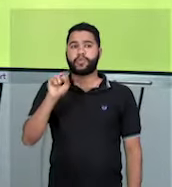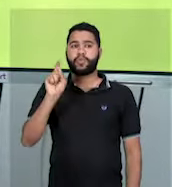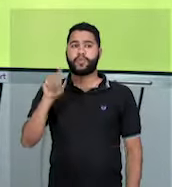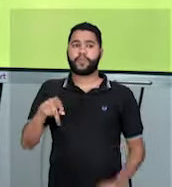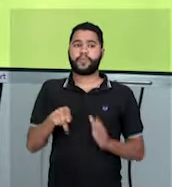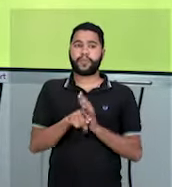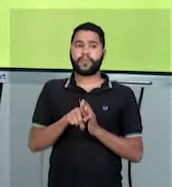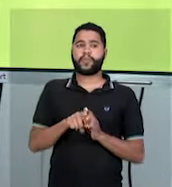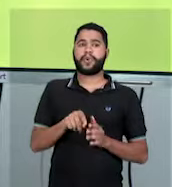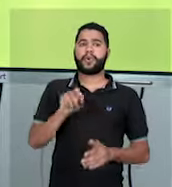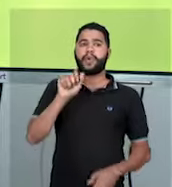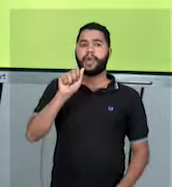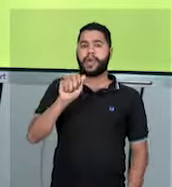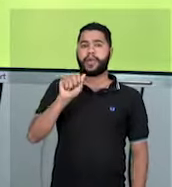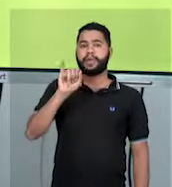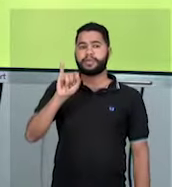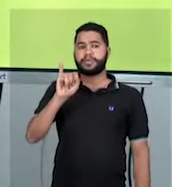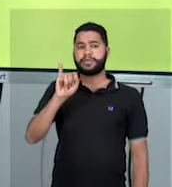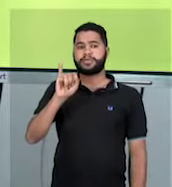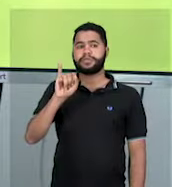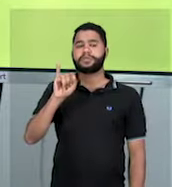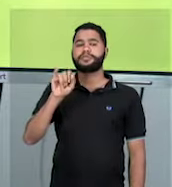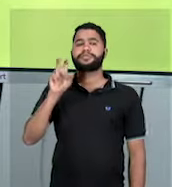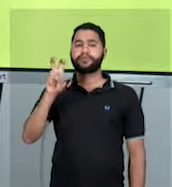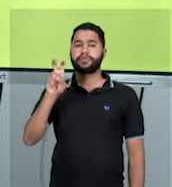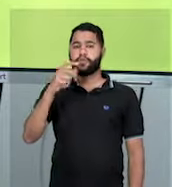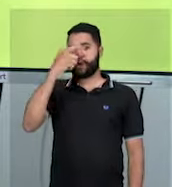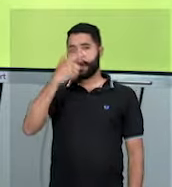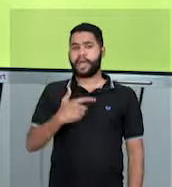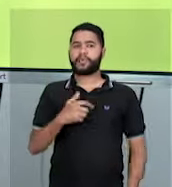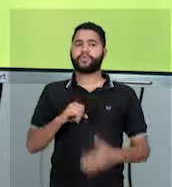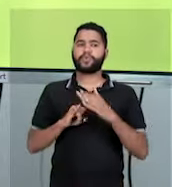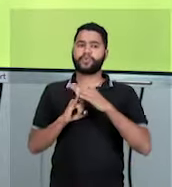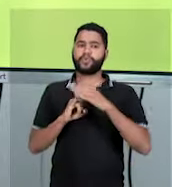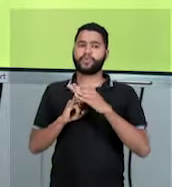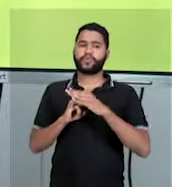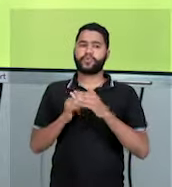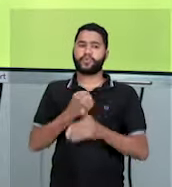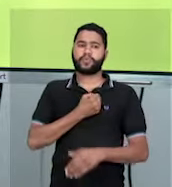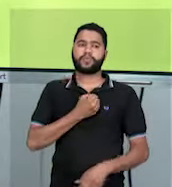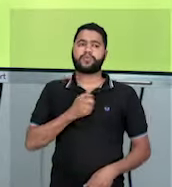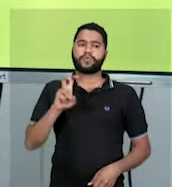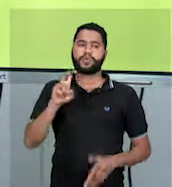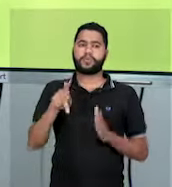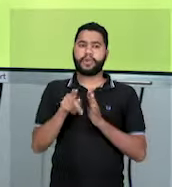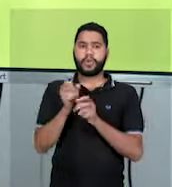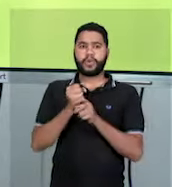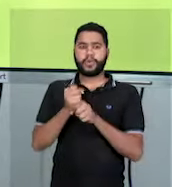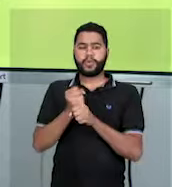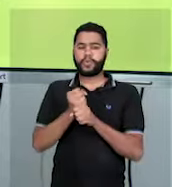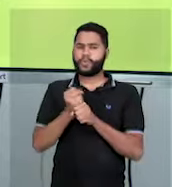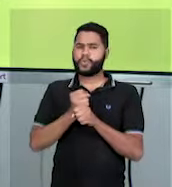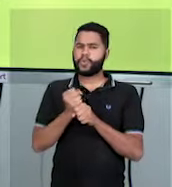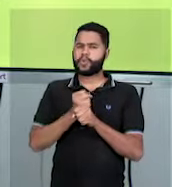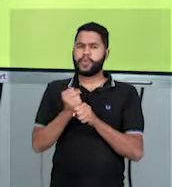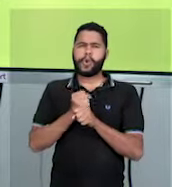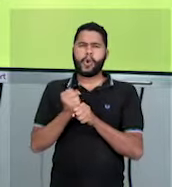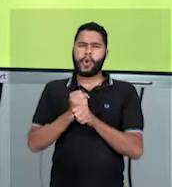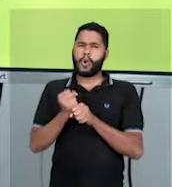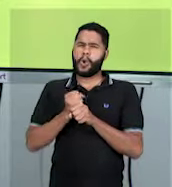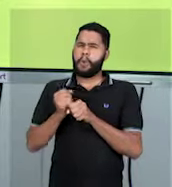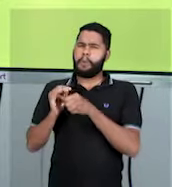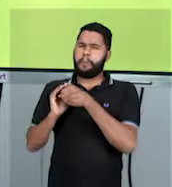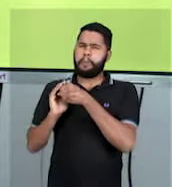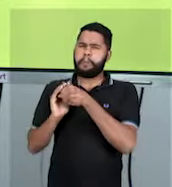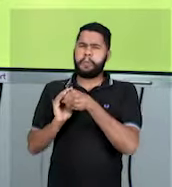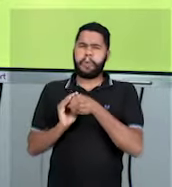decretação do Ato Institucional número 5, que vai dar início aos chamados Anos de Chumbo, que é o período de maior repressão, de